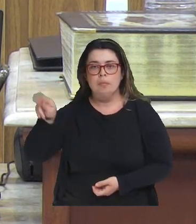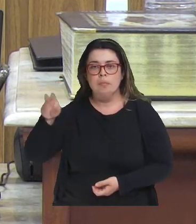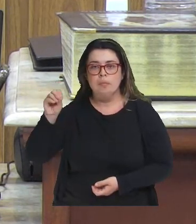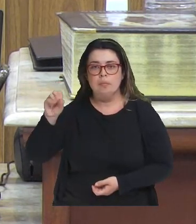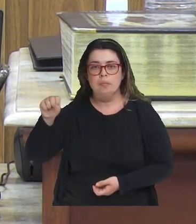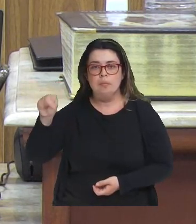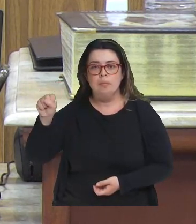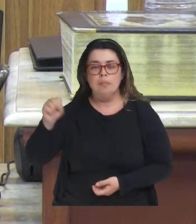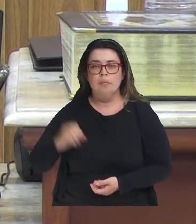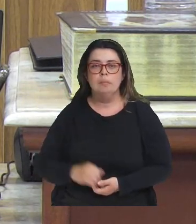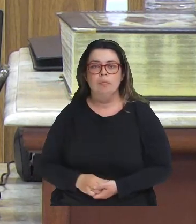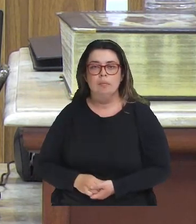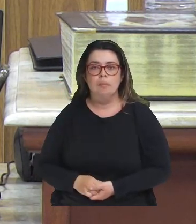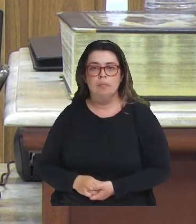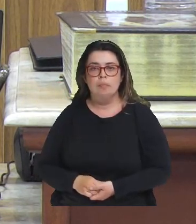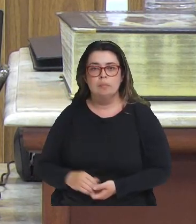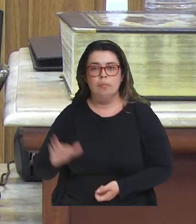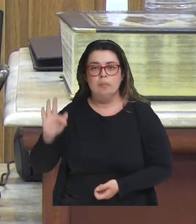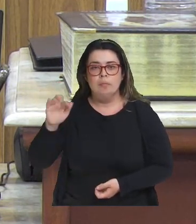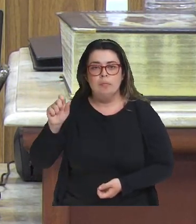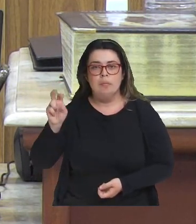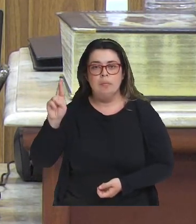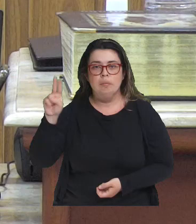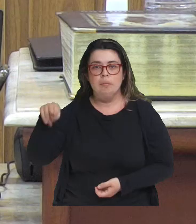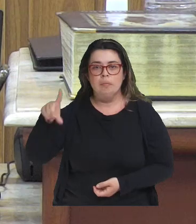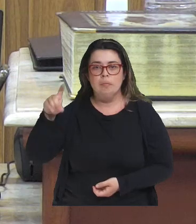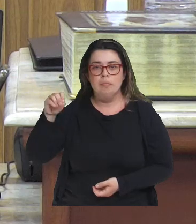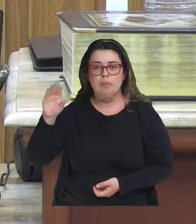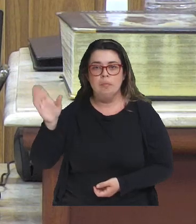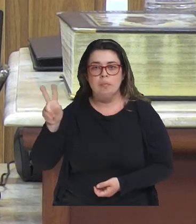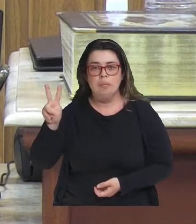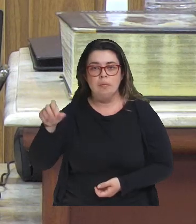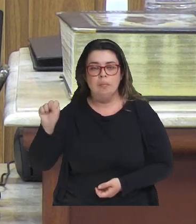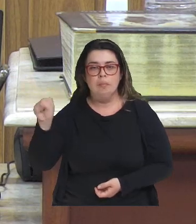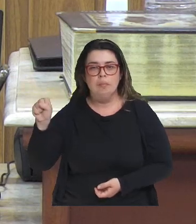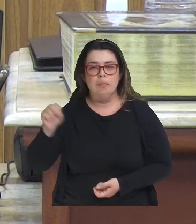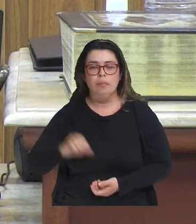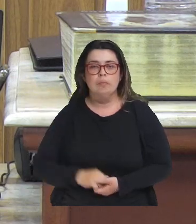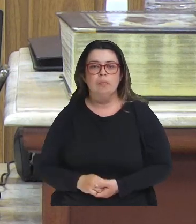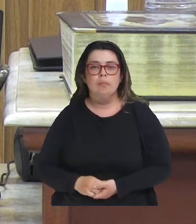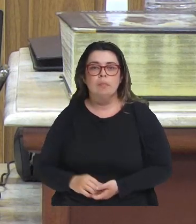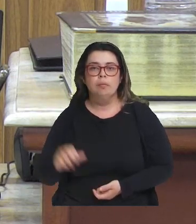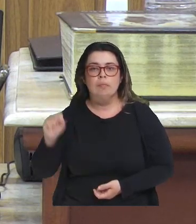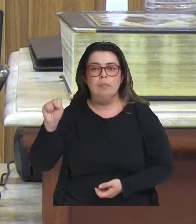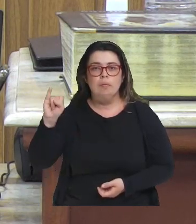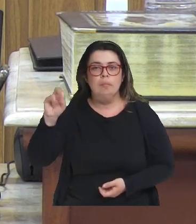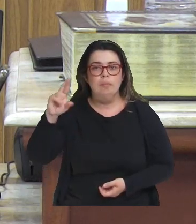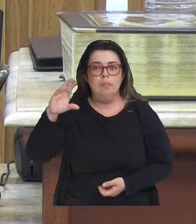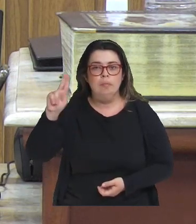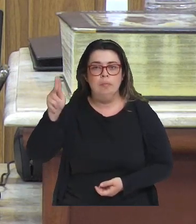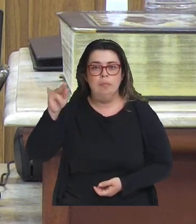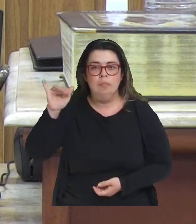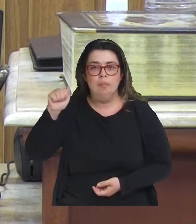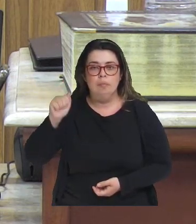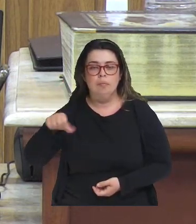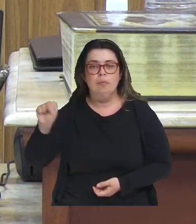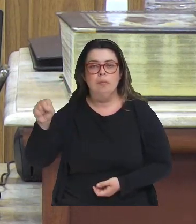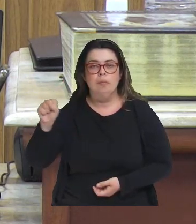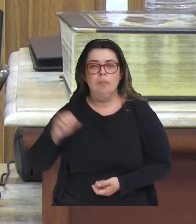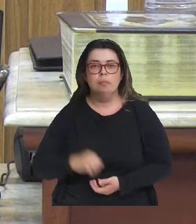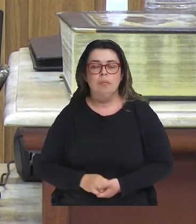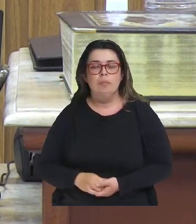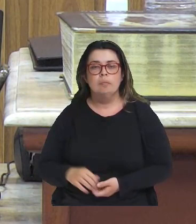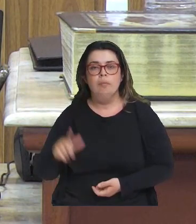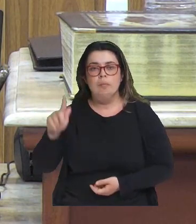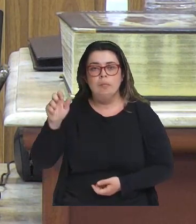vota sim. Fernando Vieira. Fernando Vieira, vota sim. Fernando Cirque. Sim. Gerson Alves,